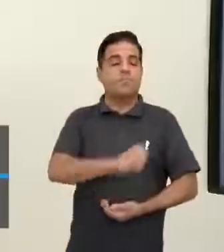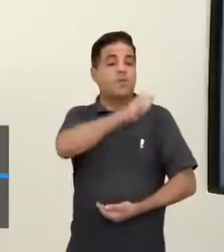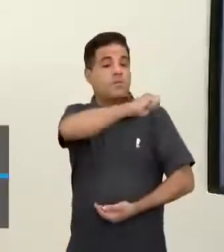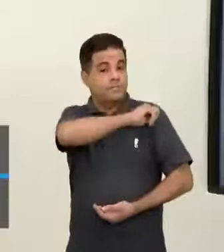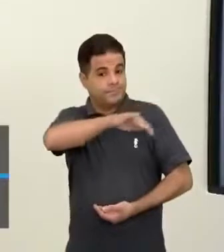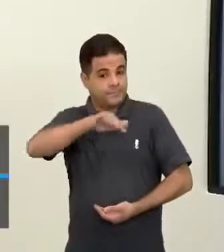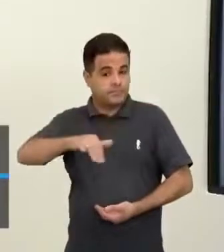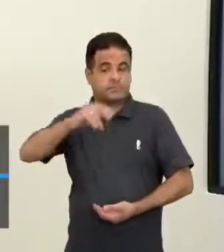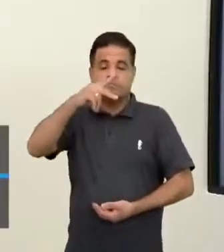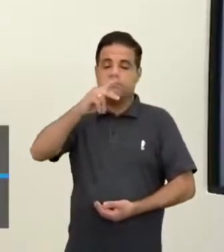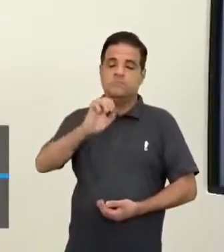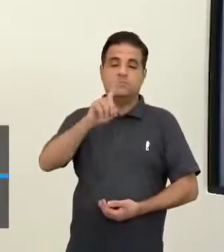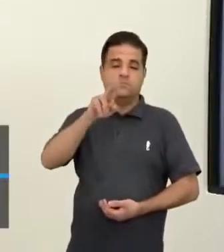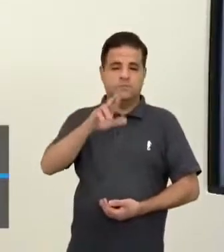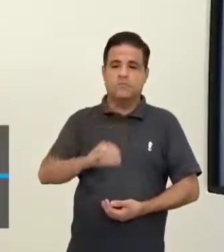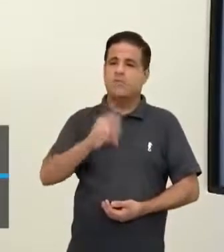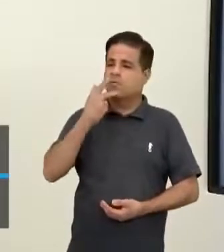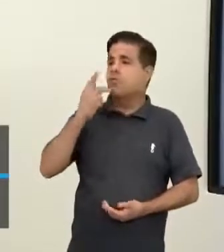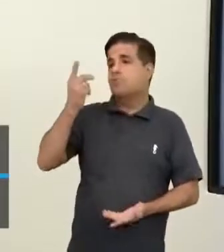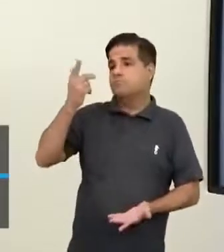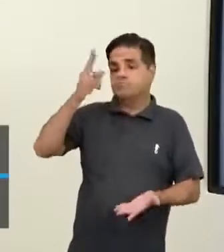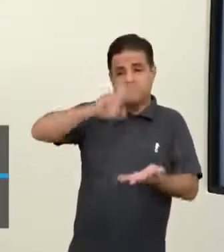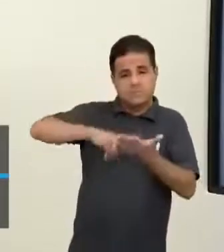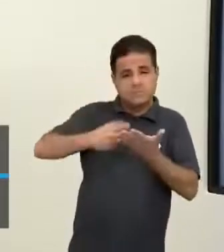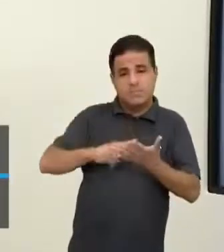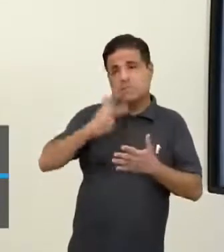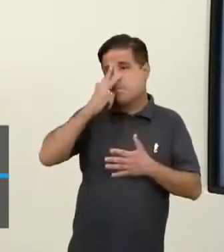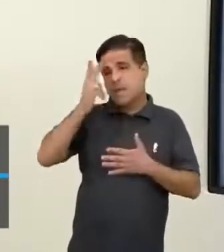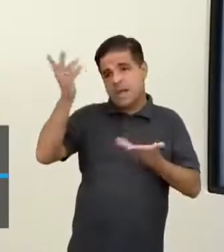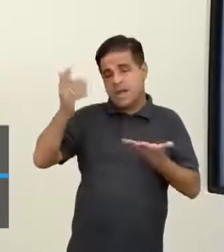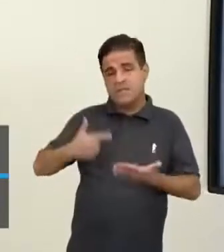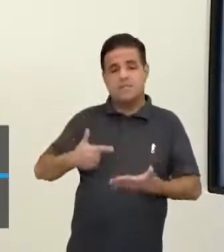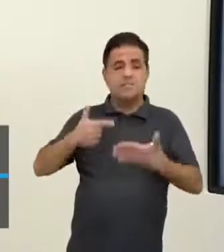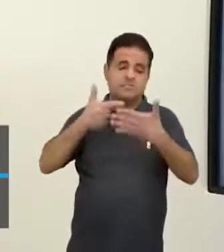Pedro. Olha, interpreto como uma ironia.